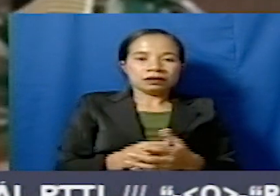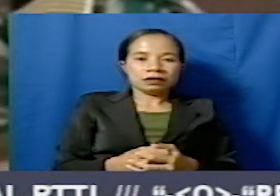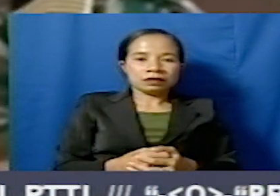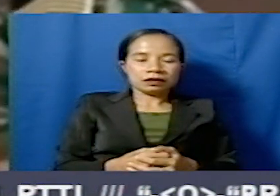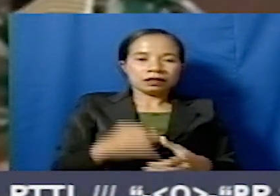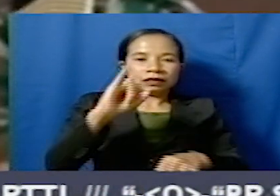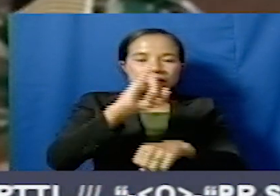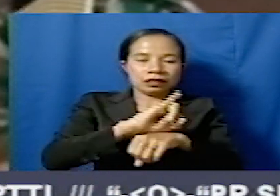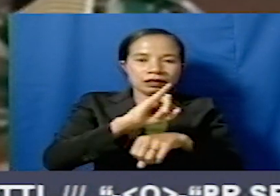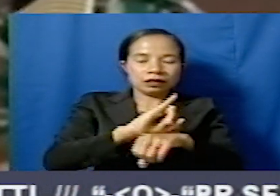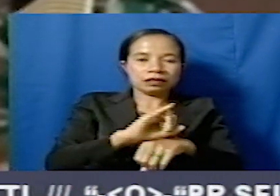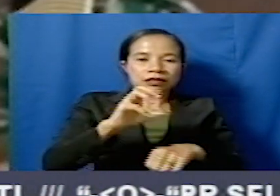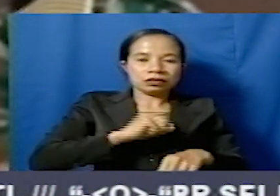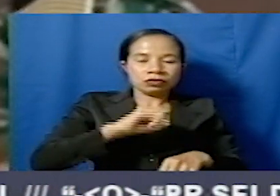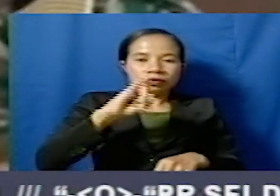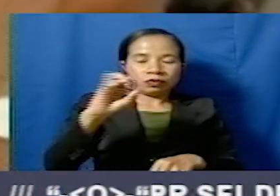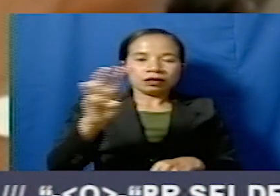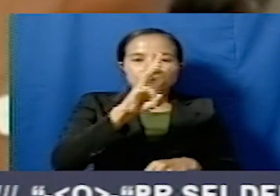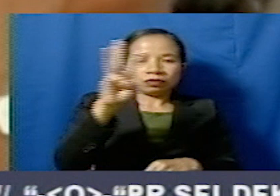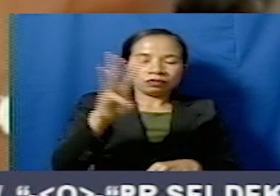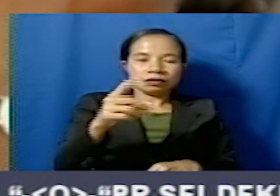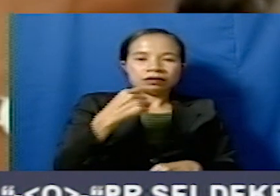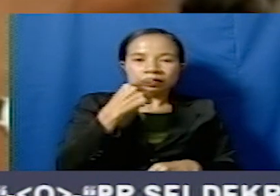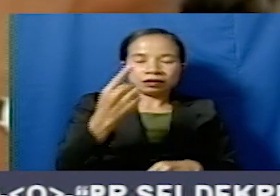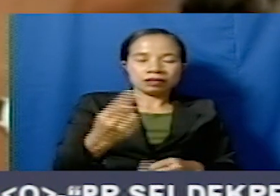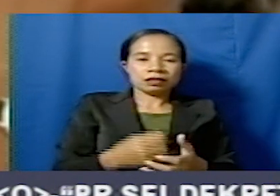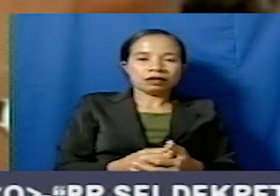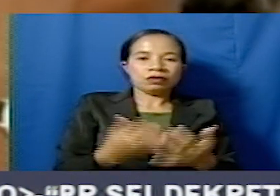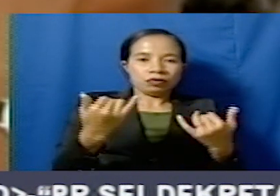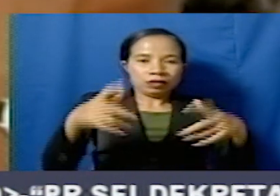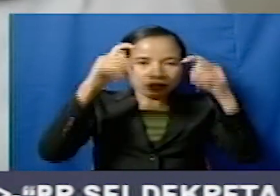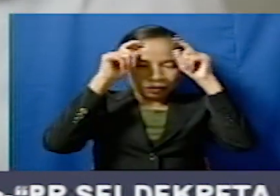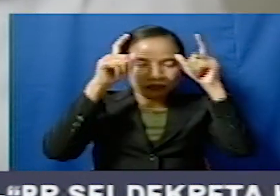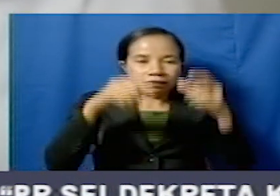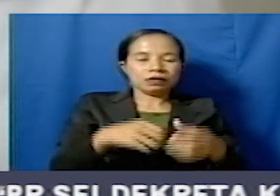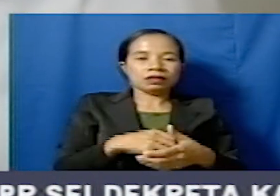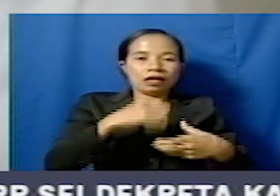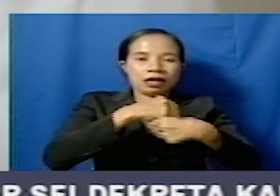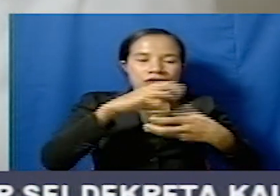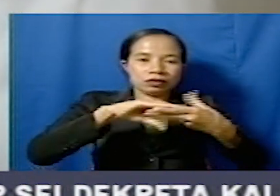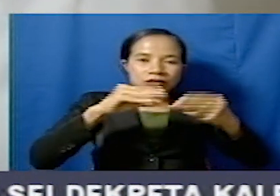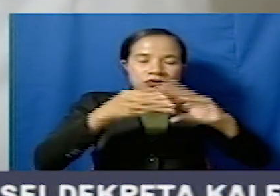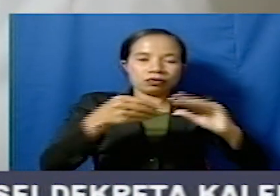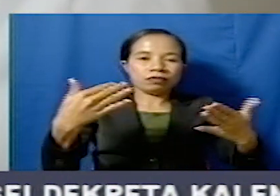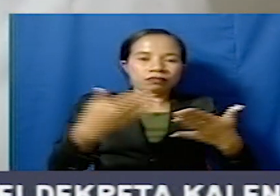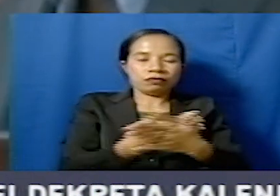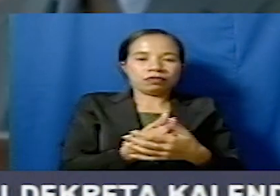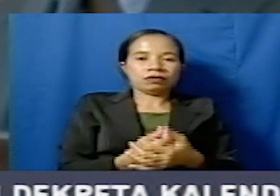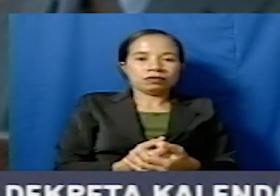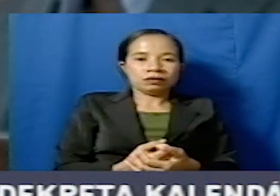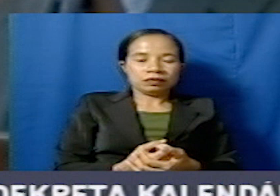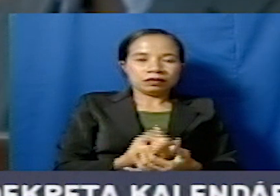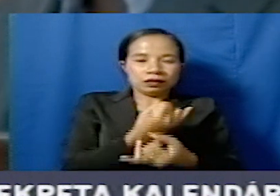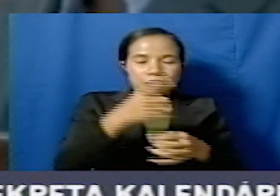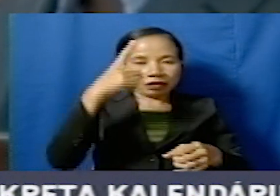e a Igreja Nossa Senhora de Fátima suai quarta-feira ne hateten. O Timor-Leste marca história ida e a nia luta, tamba